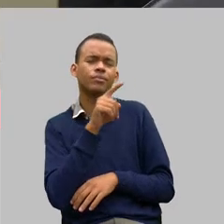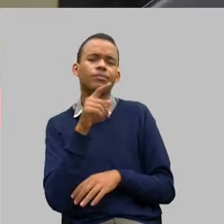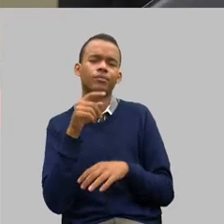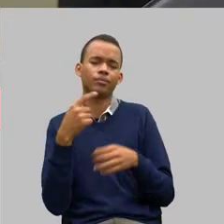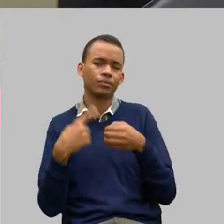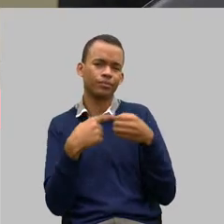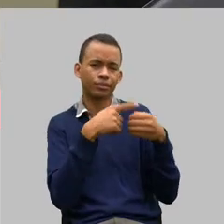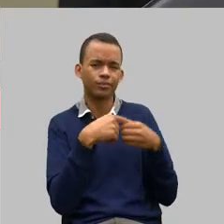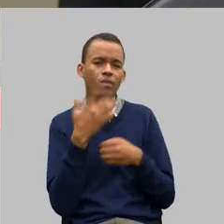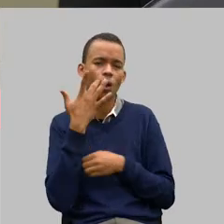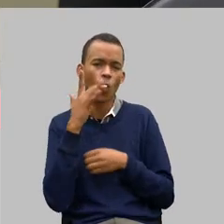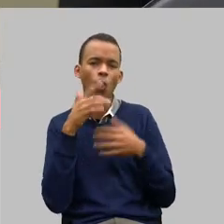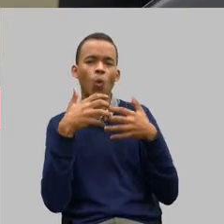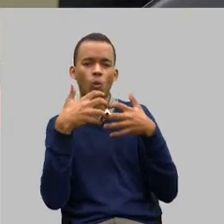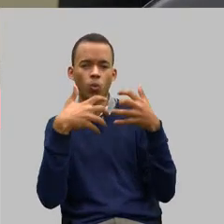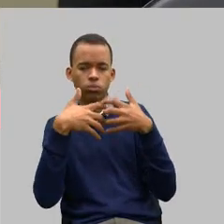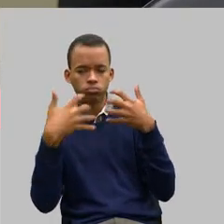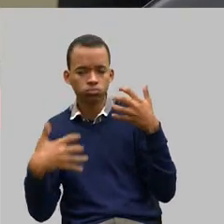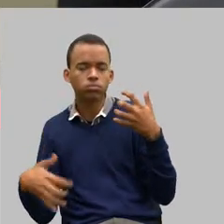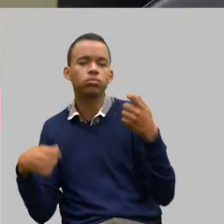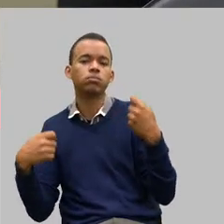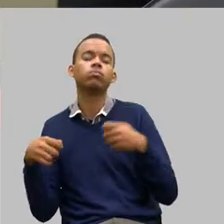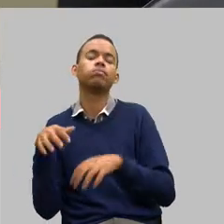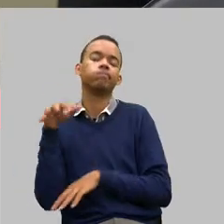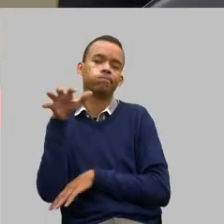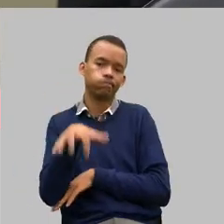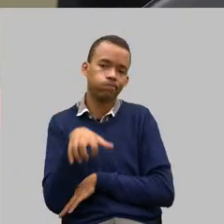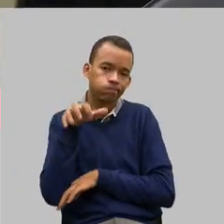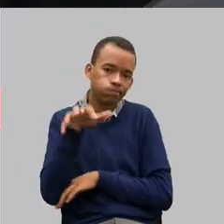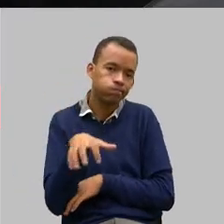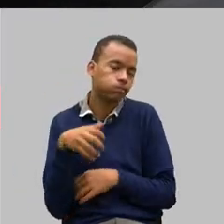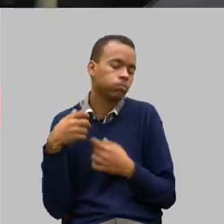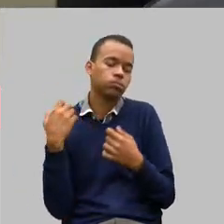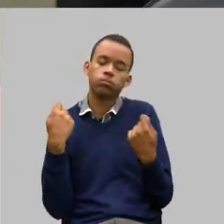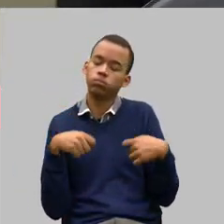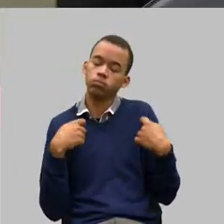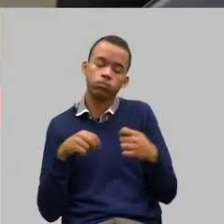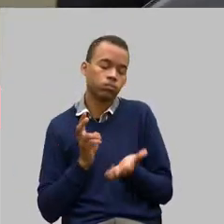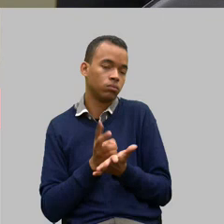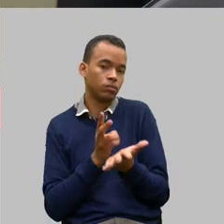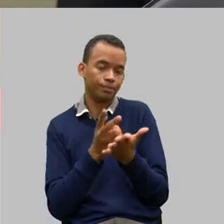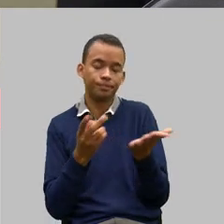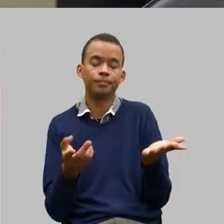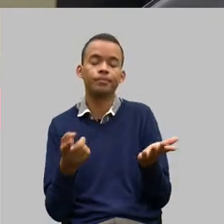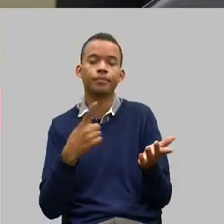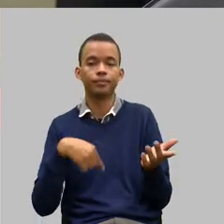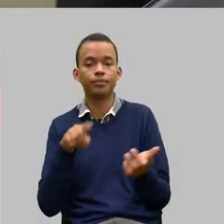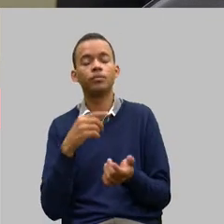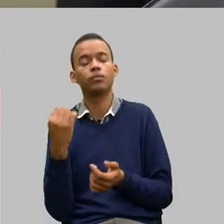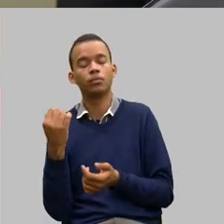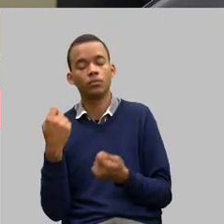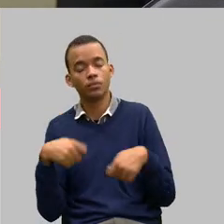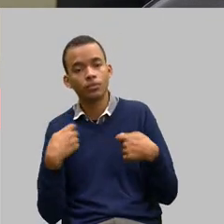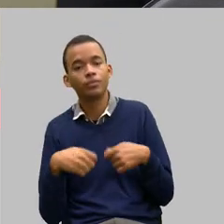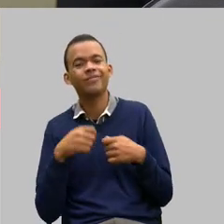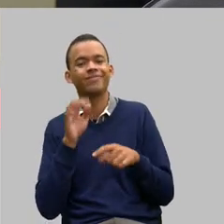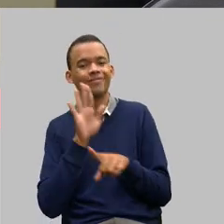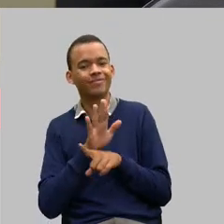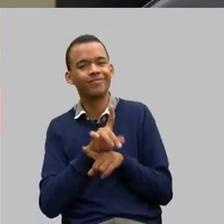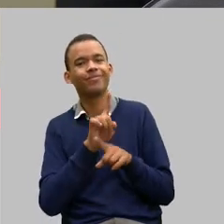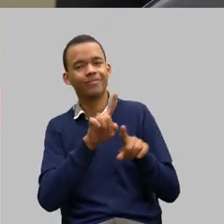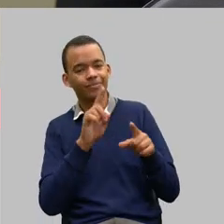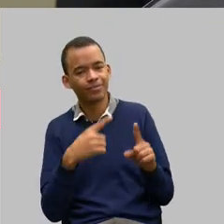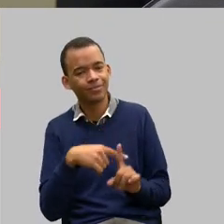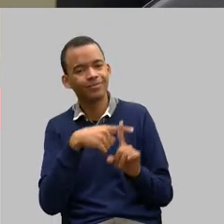Ouro Preto em toda a região do quadrilátero ferrífero mas é importante que nós possamos fazer algo realmente produtivo